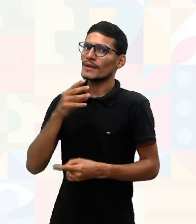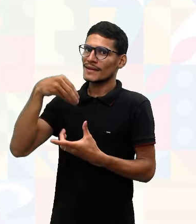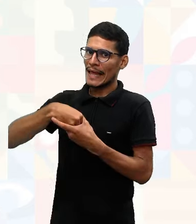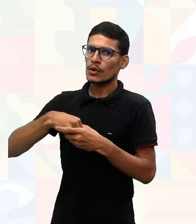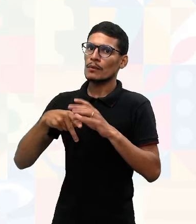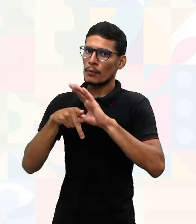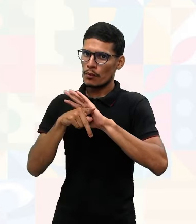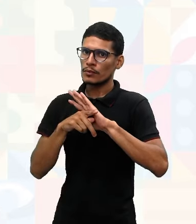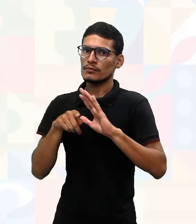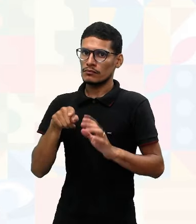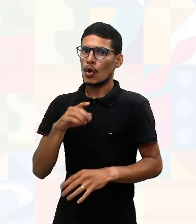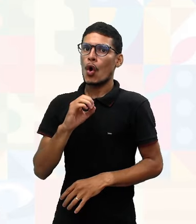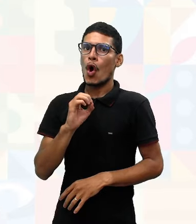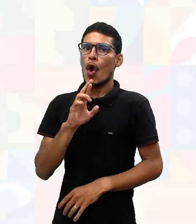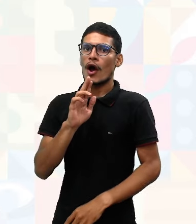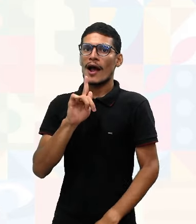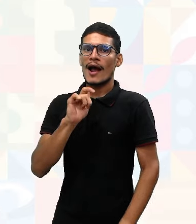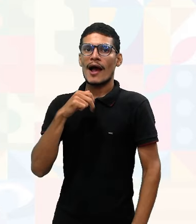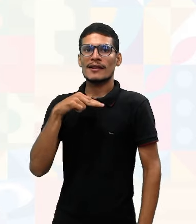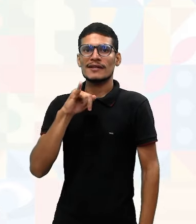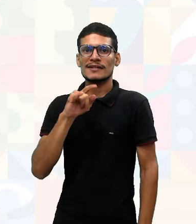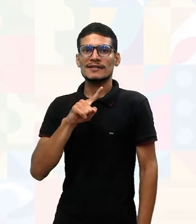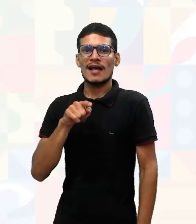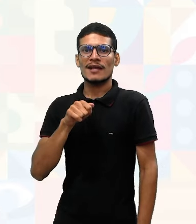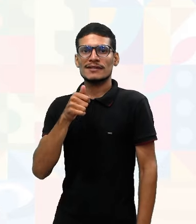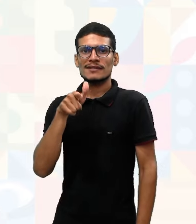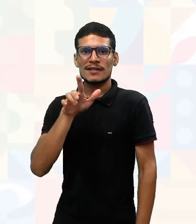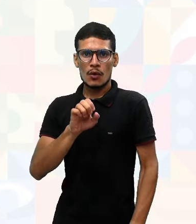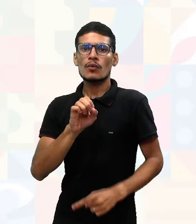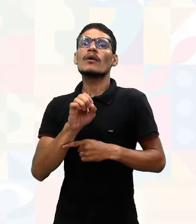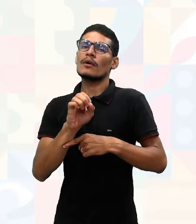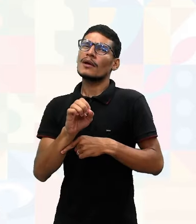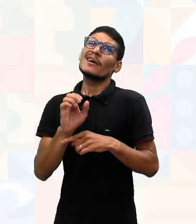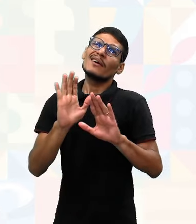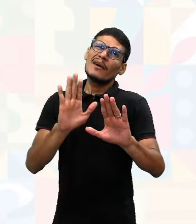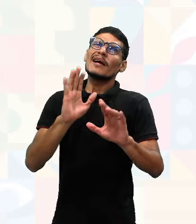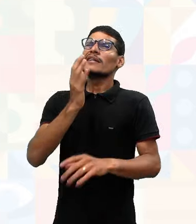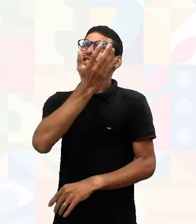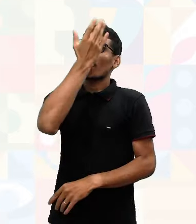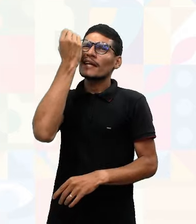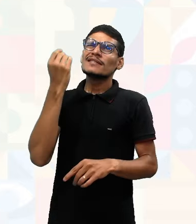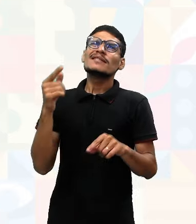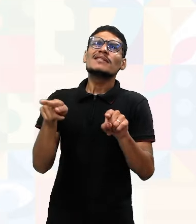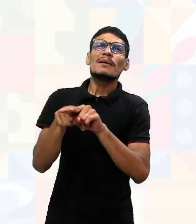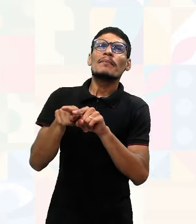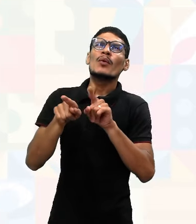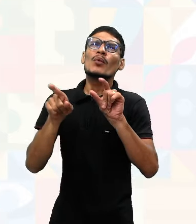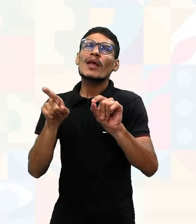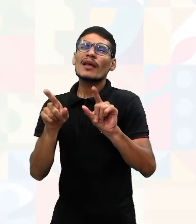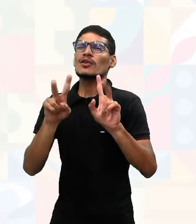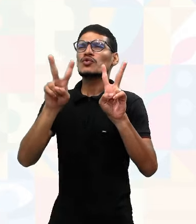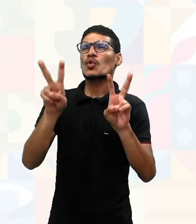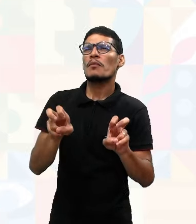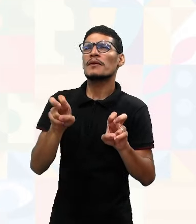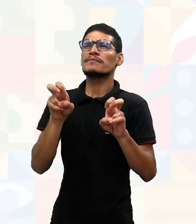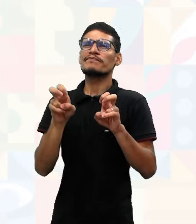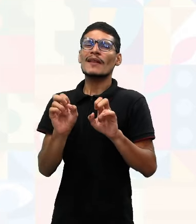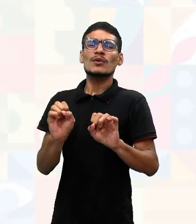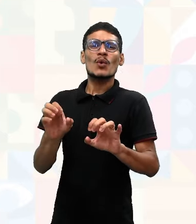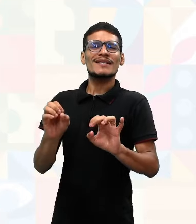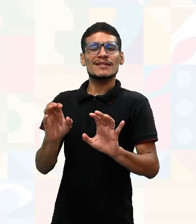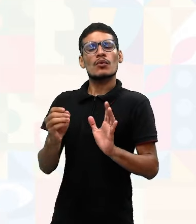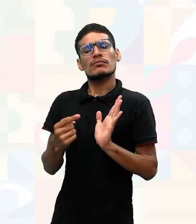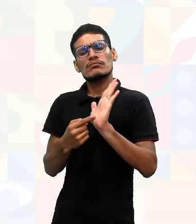tá? E se esquece um pouco, digamos assim, da parte da educação, da